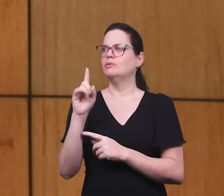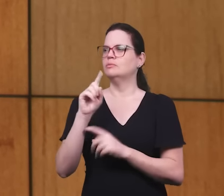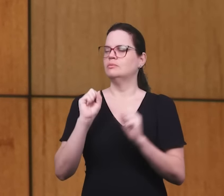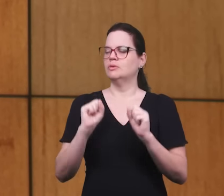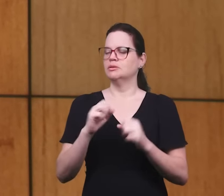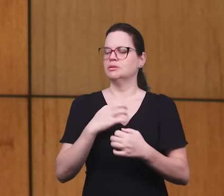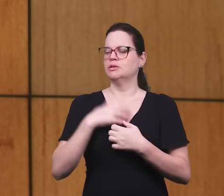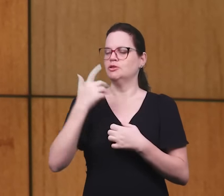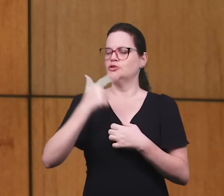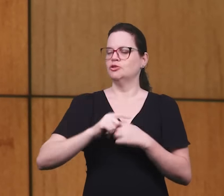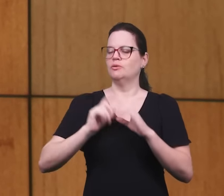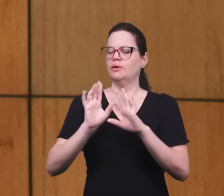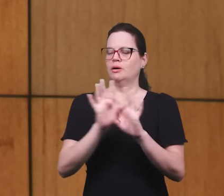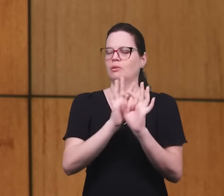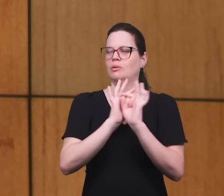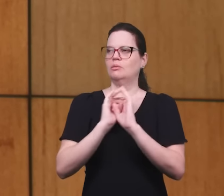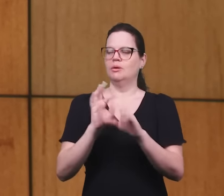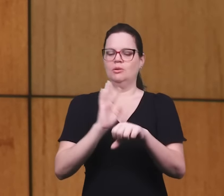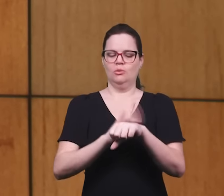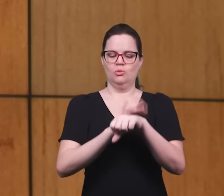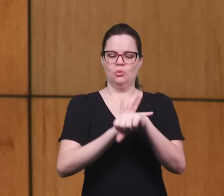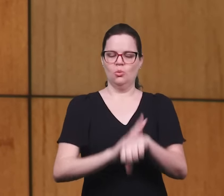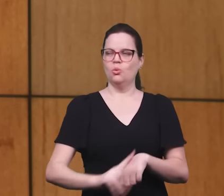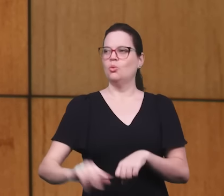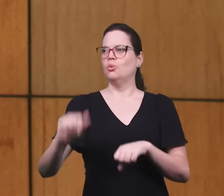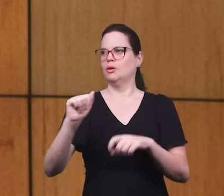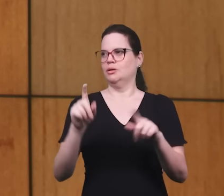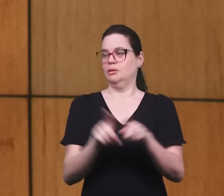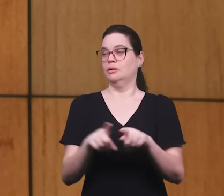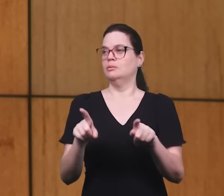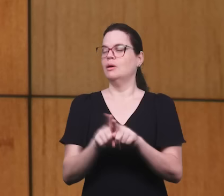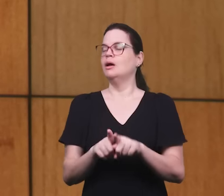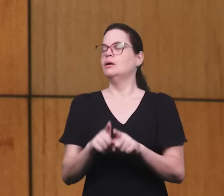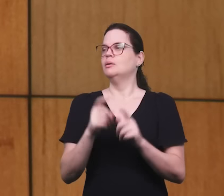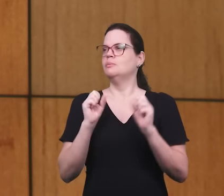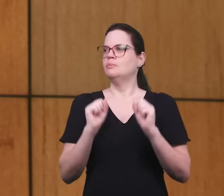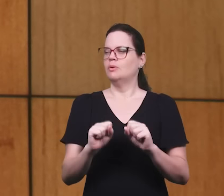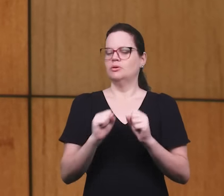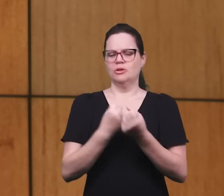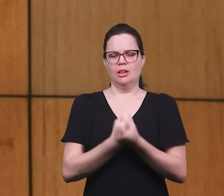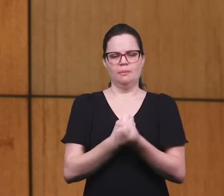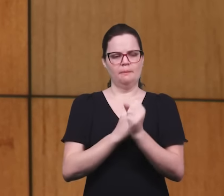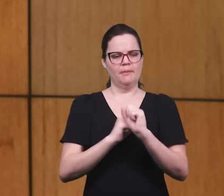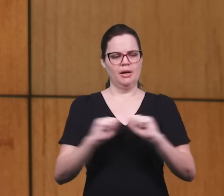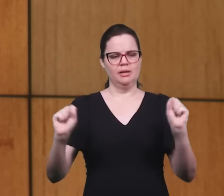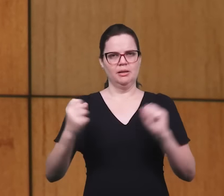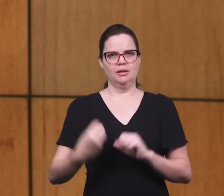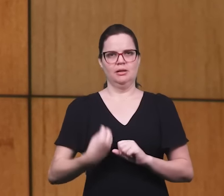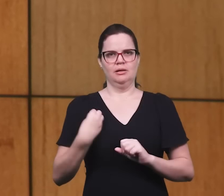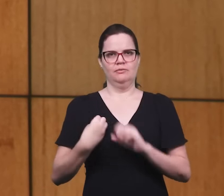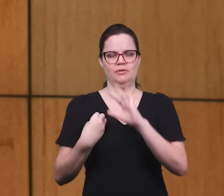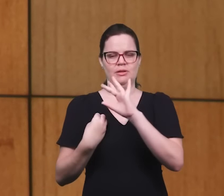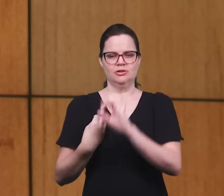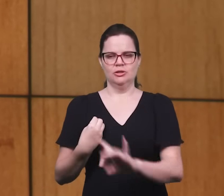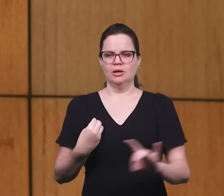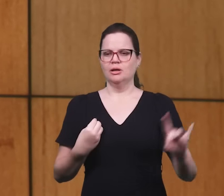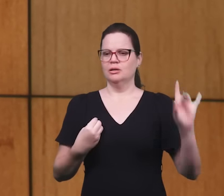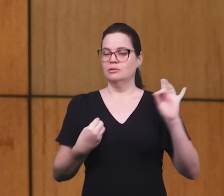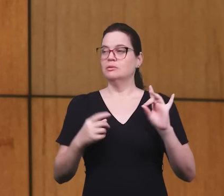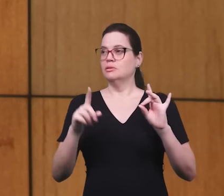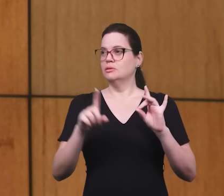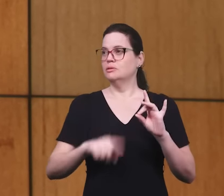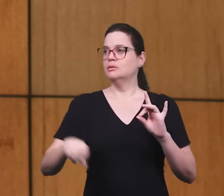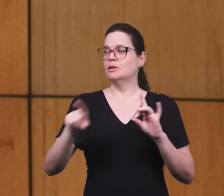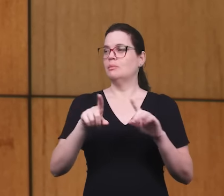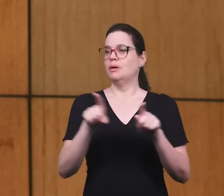sejam renovados, as enfermidades curadas, ó Deus, que possa haver libertação e que assim,